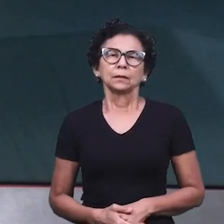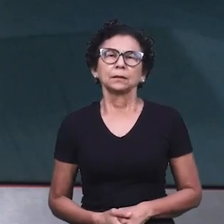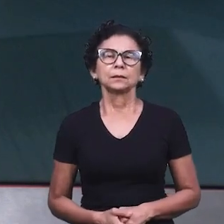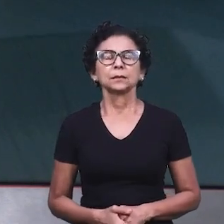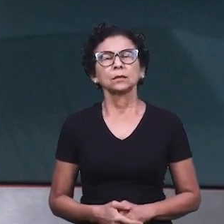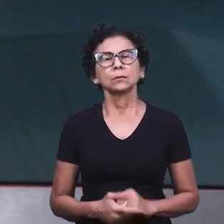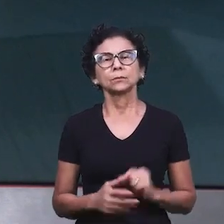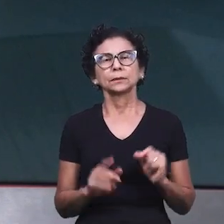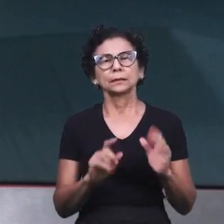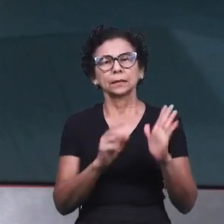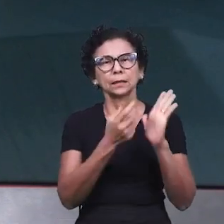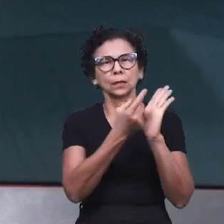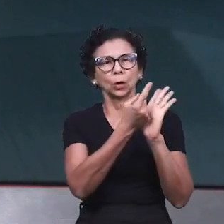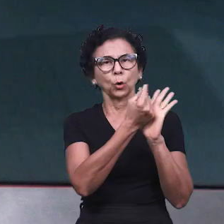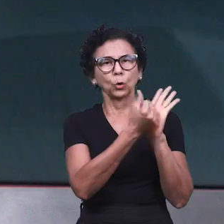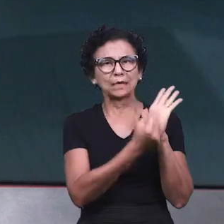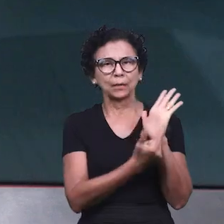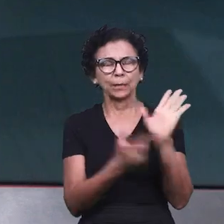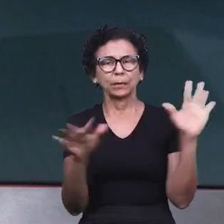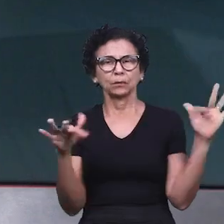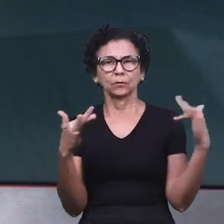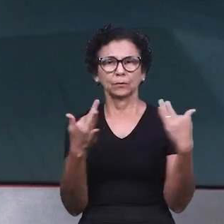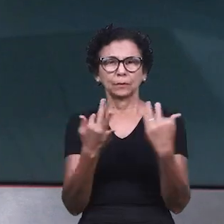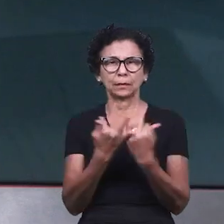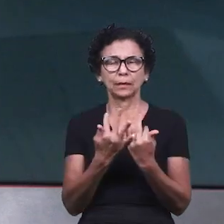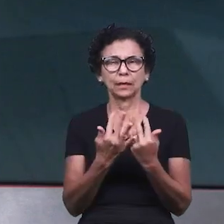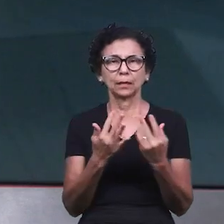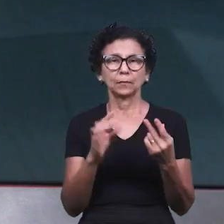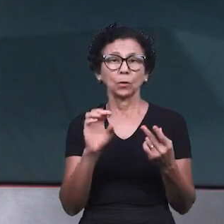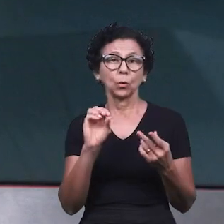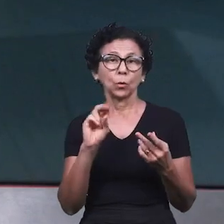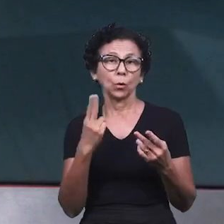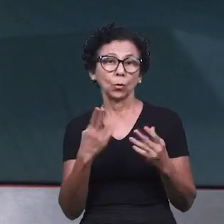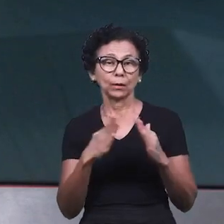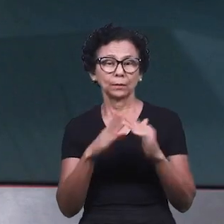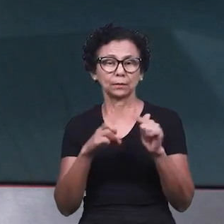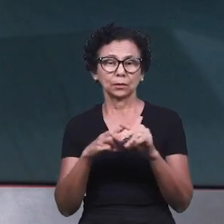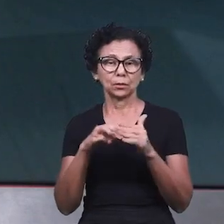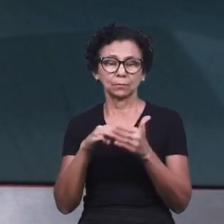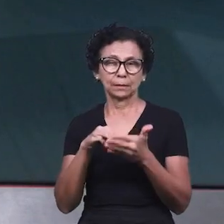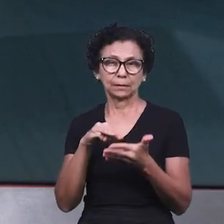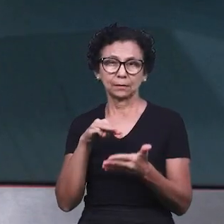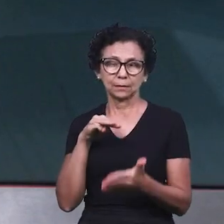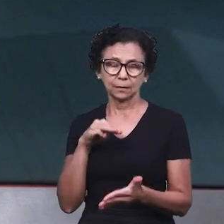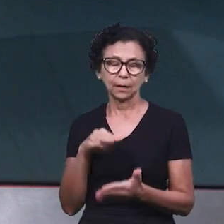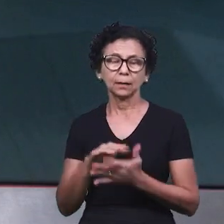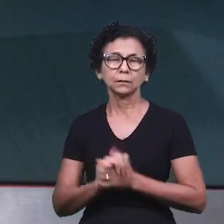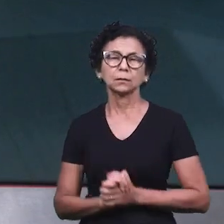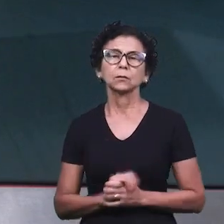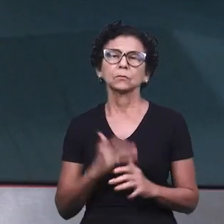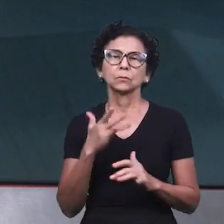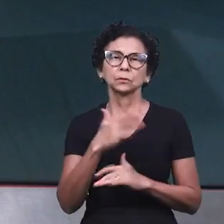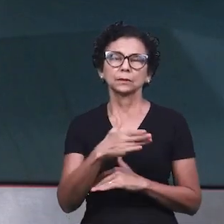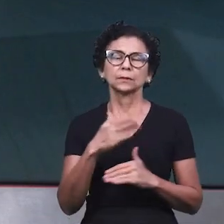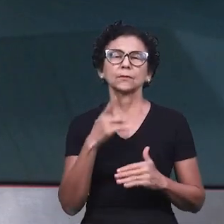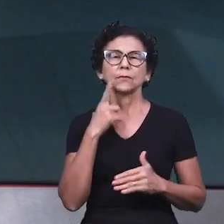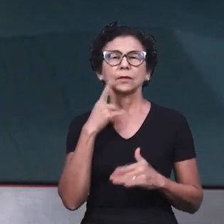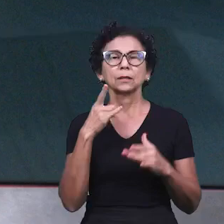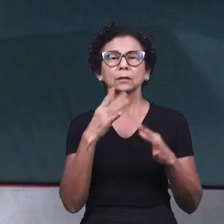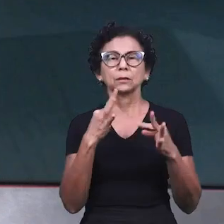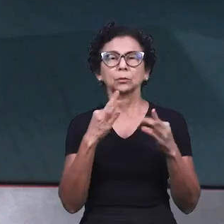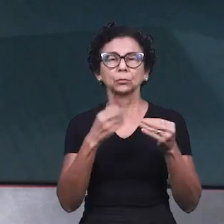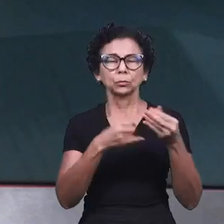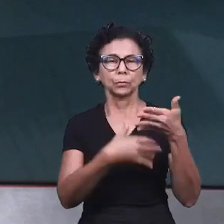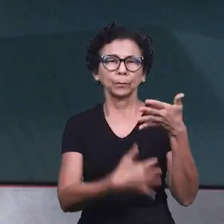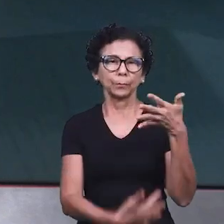colocando Orçamento Familiar ICM ou Igreja Cristã Maranata, vai direto em todos os episódios,